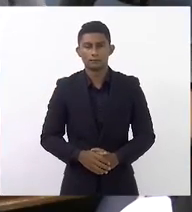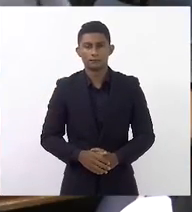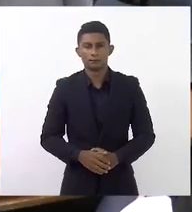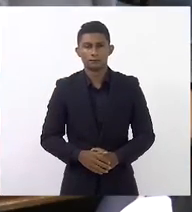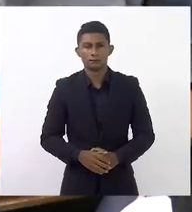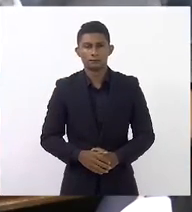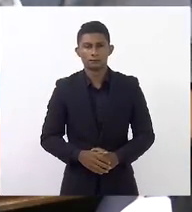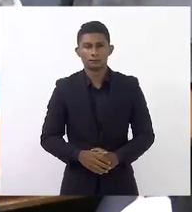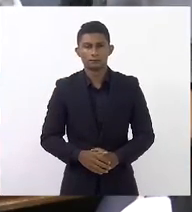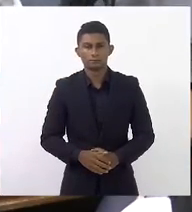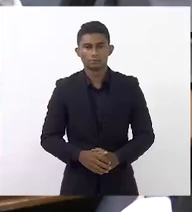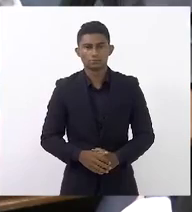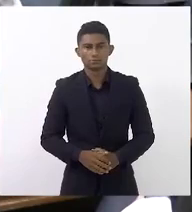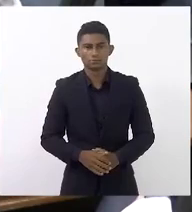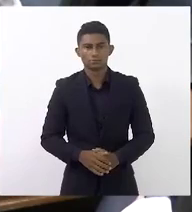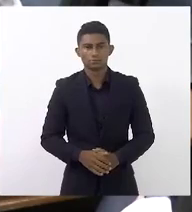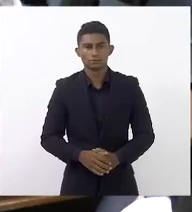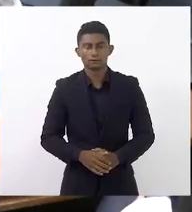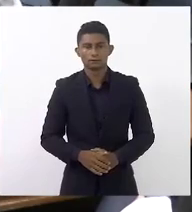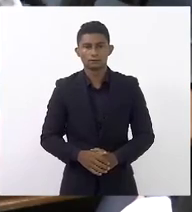Márcio Gualberto.